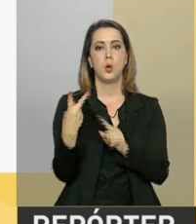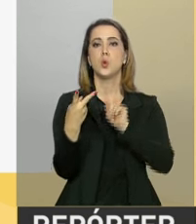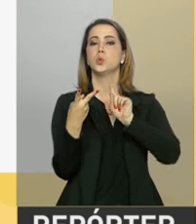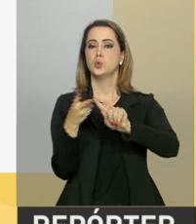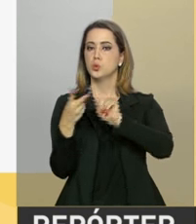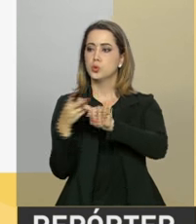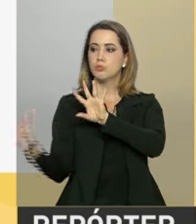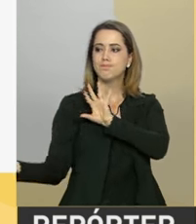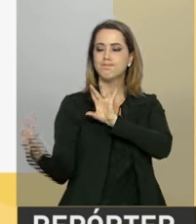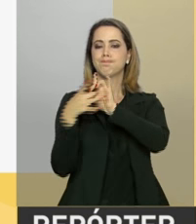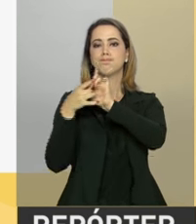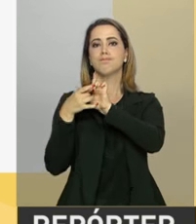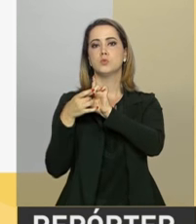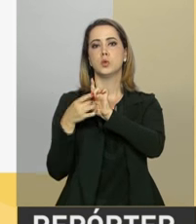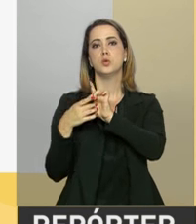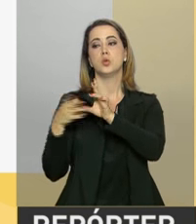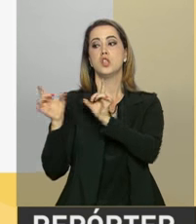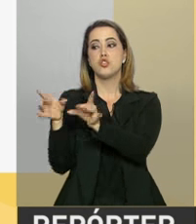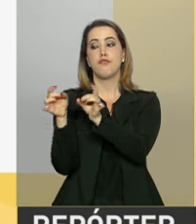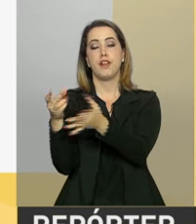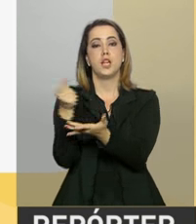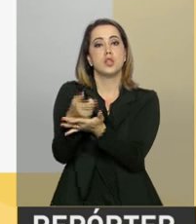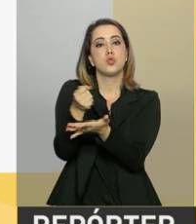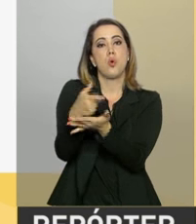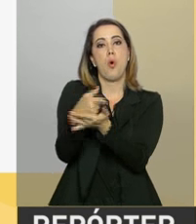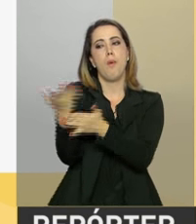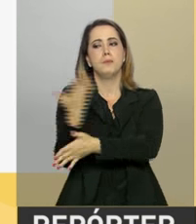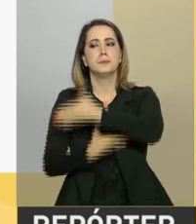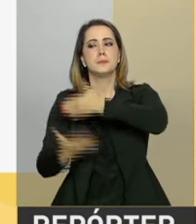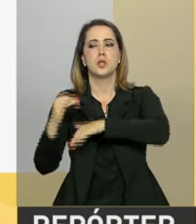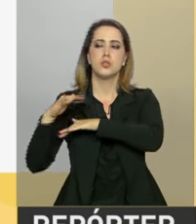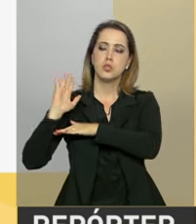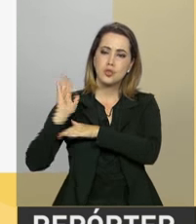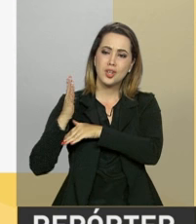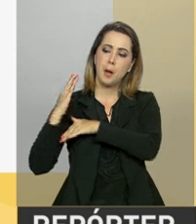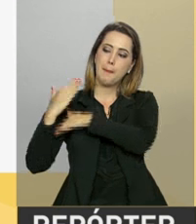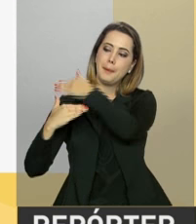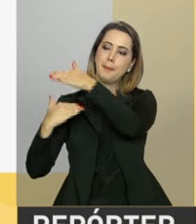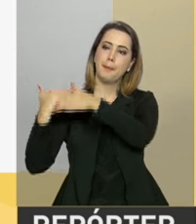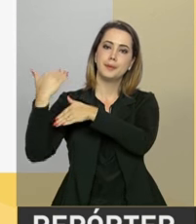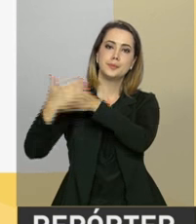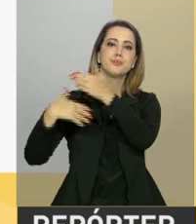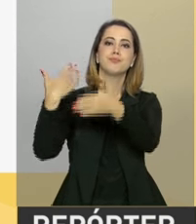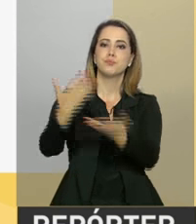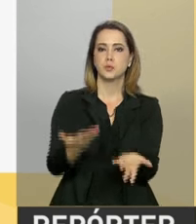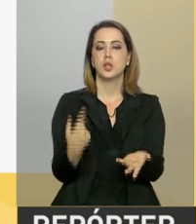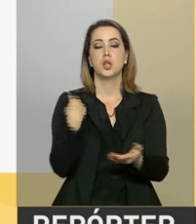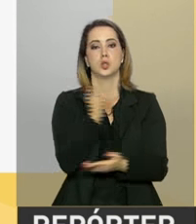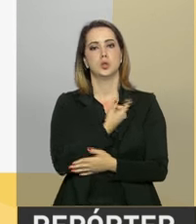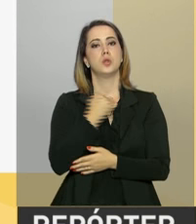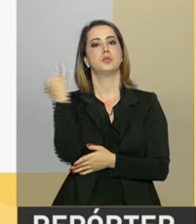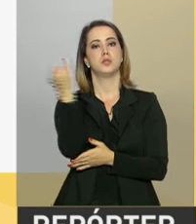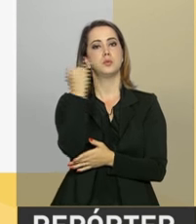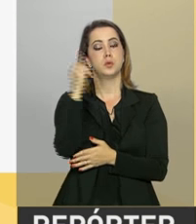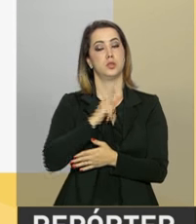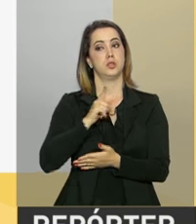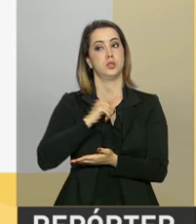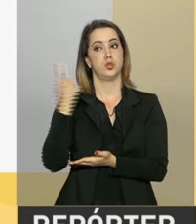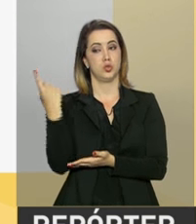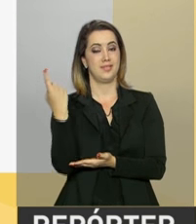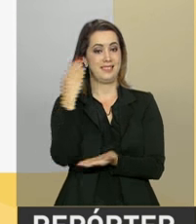comercial do Brasil eh nós temos uma relação antiga sobre o foco comercial acho que para nós é importante ter investimentos